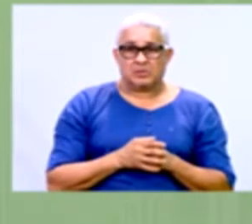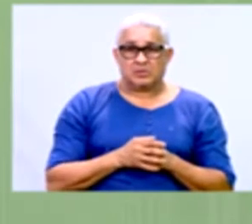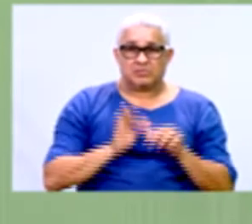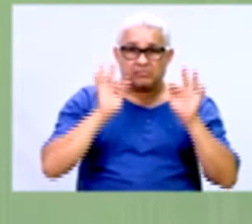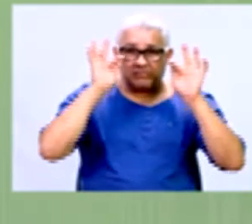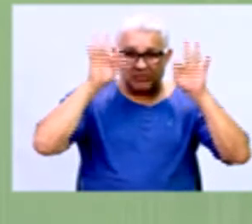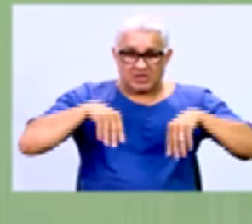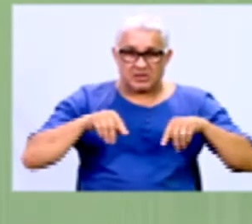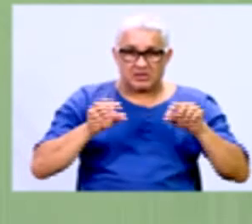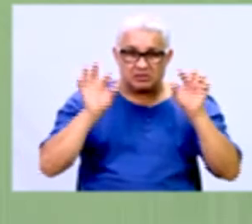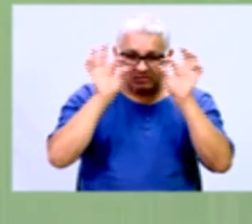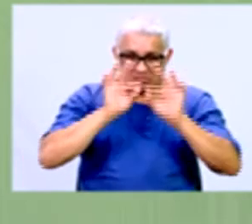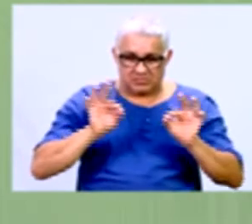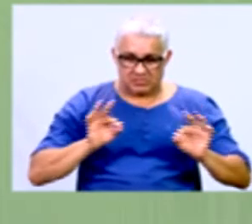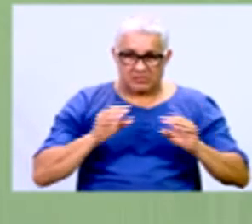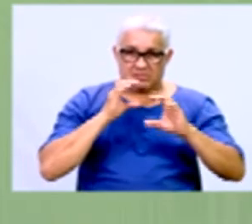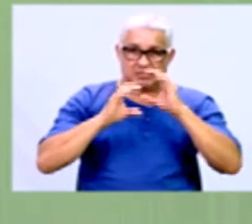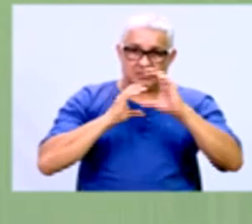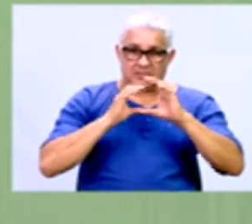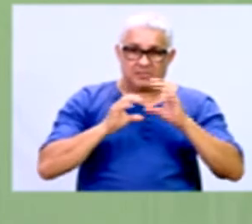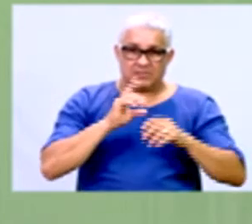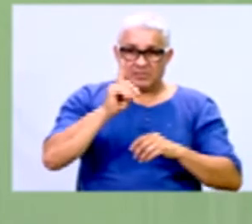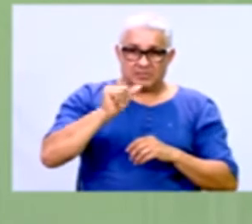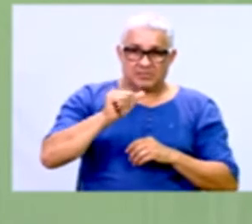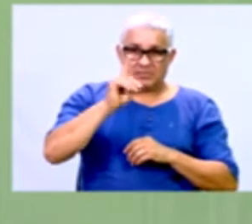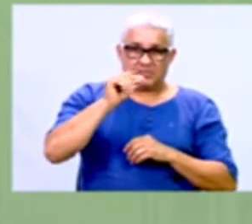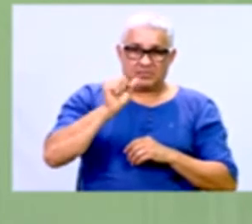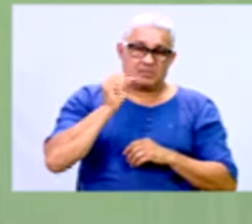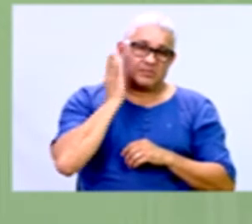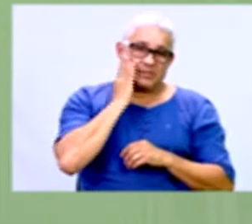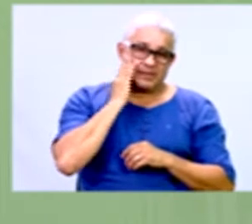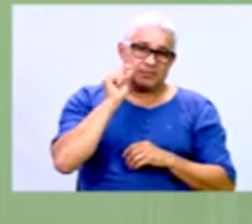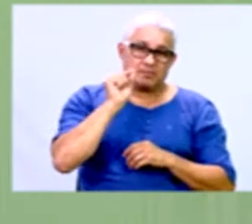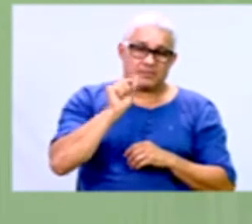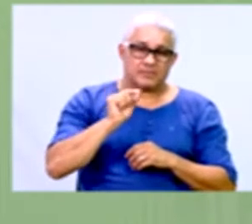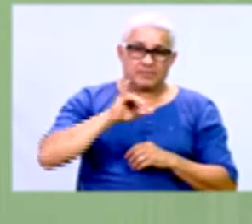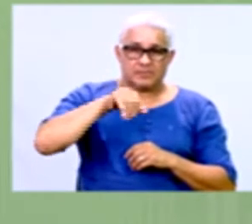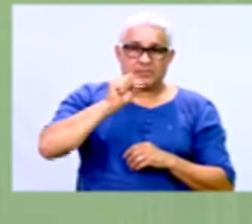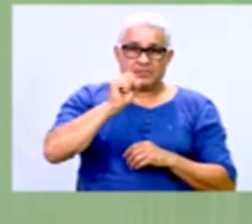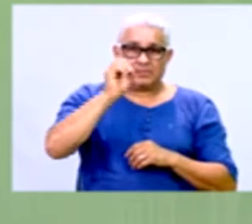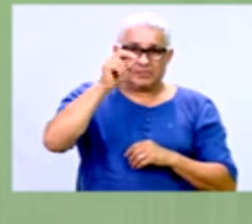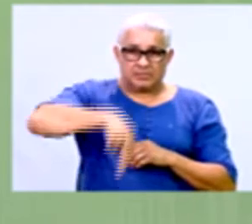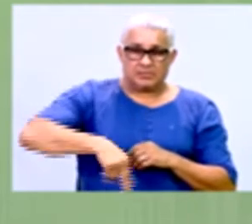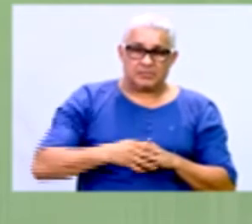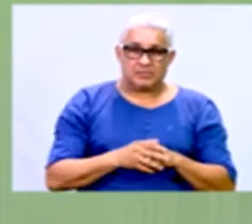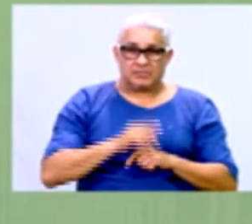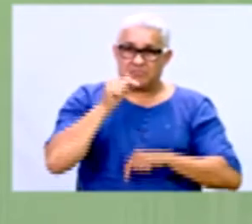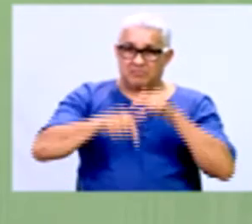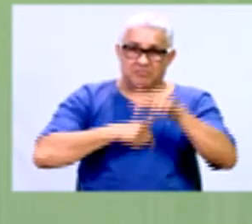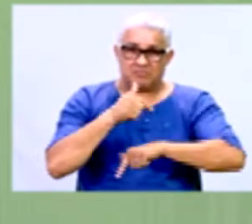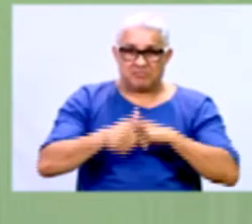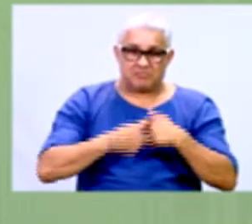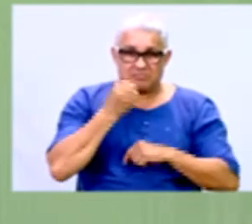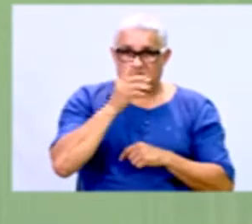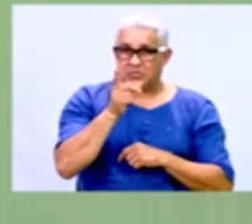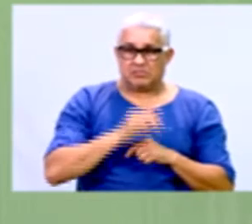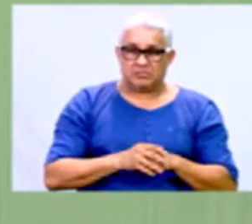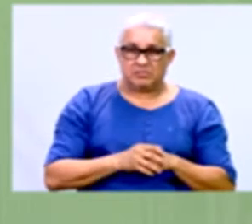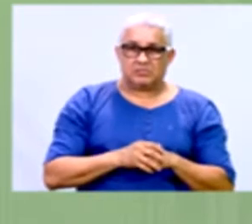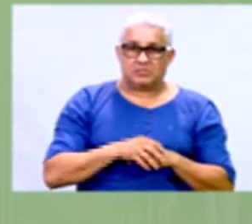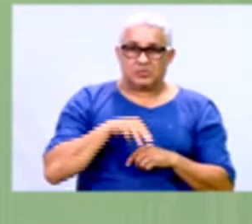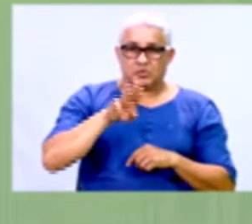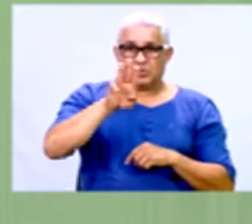nos finalmente da comunicação dos seus dados e saber que o seu JSON não está funcionando, logo o seu web service não